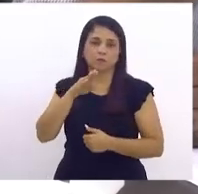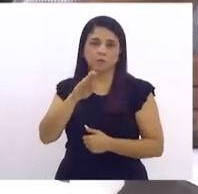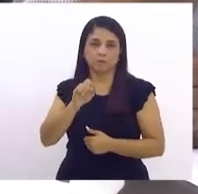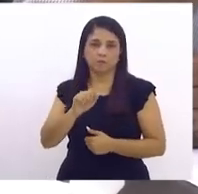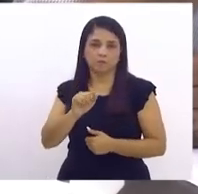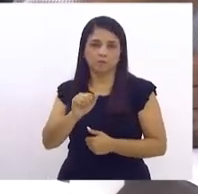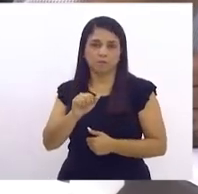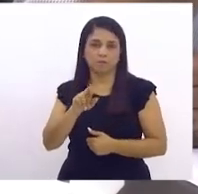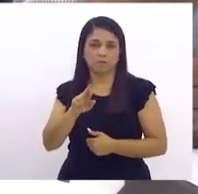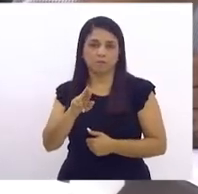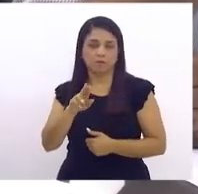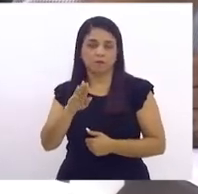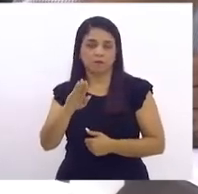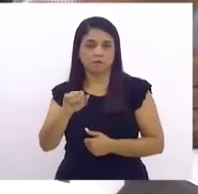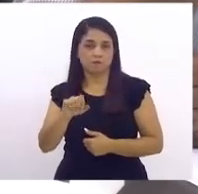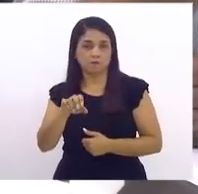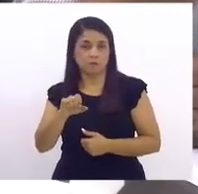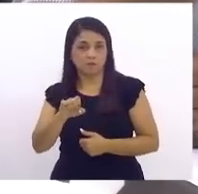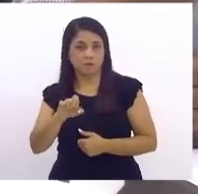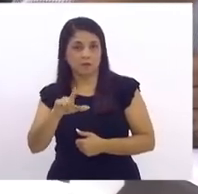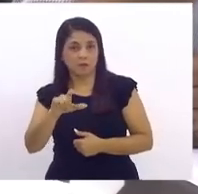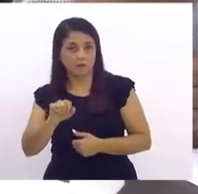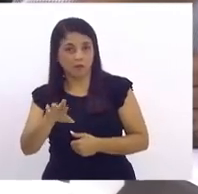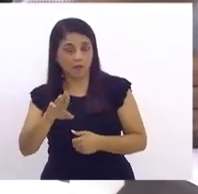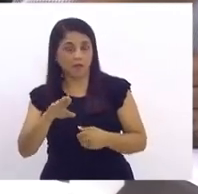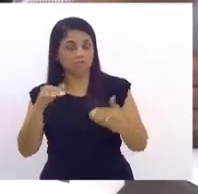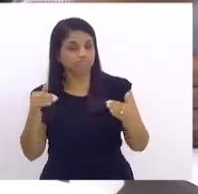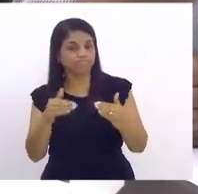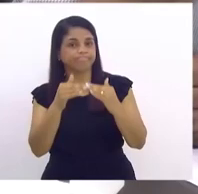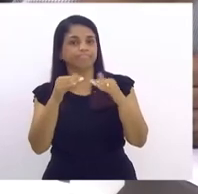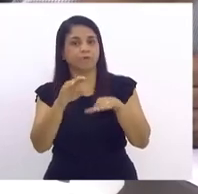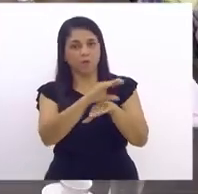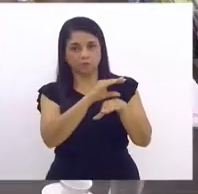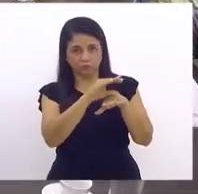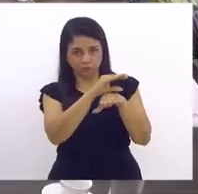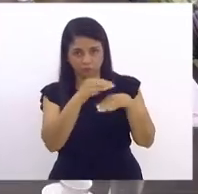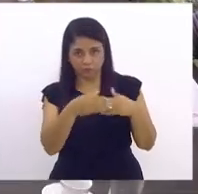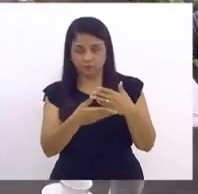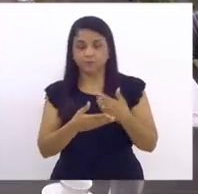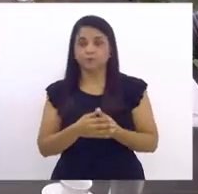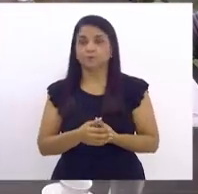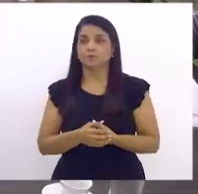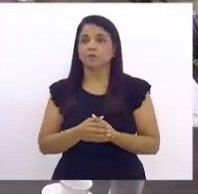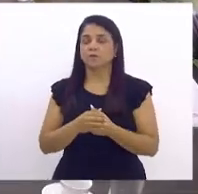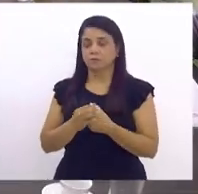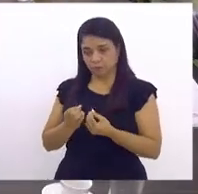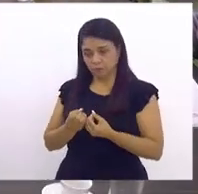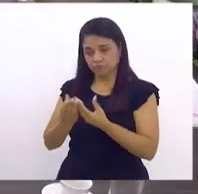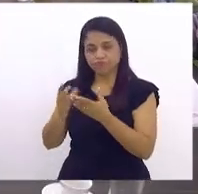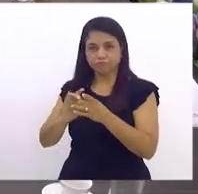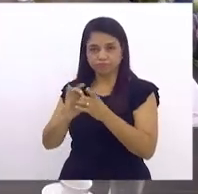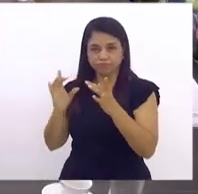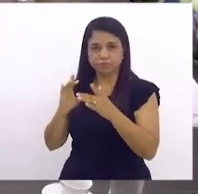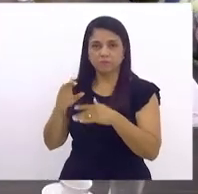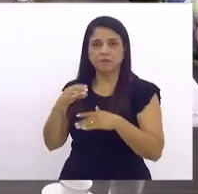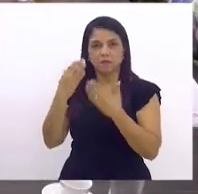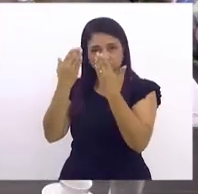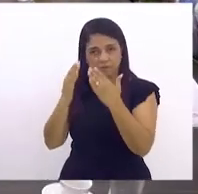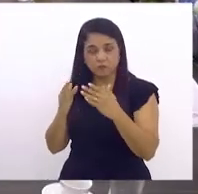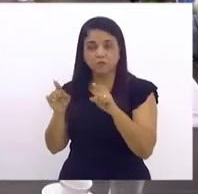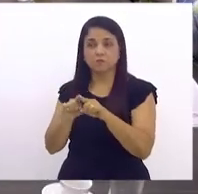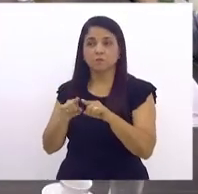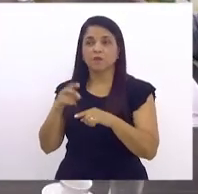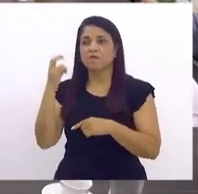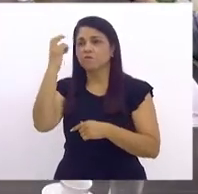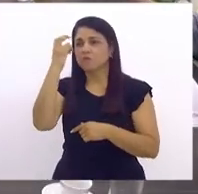dispõe a Constituição Federal sobre a autonomia. Claro que está dada a vista, mas vou passar para a deputada Verônica também.